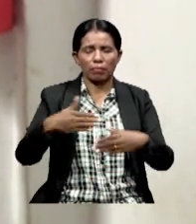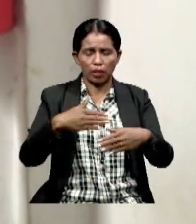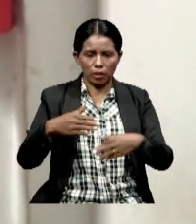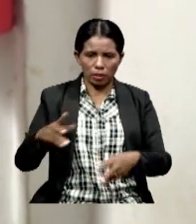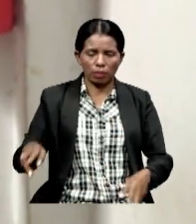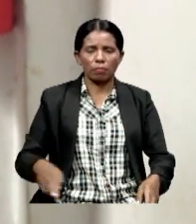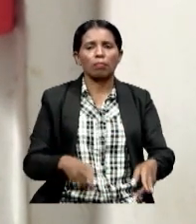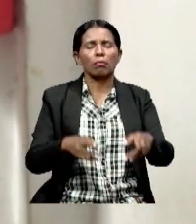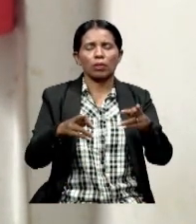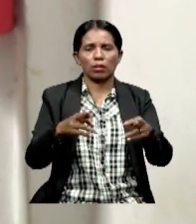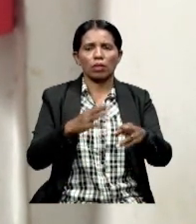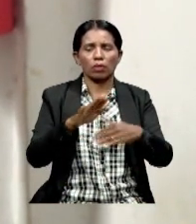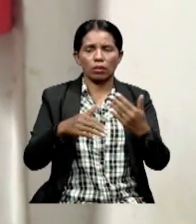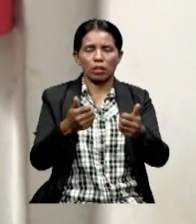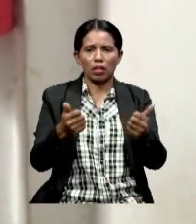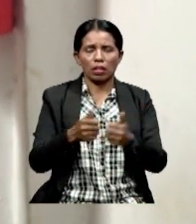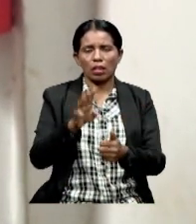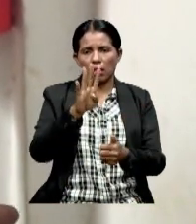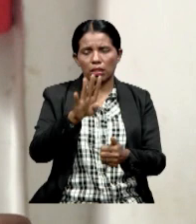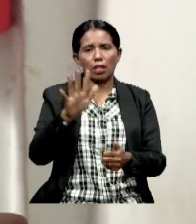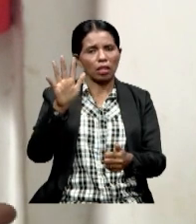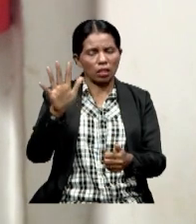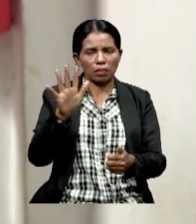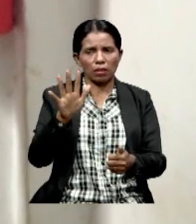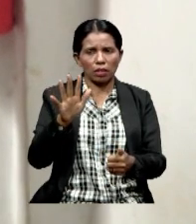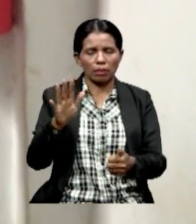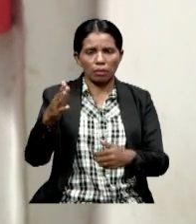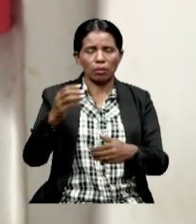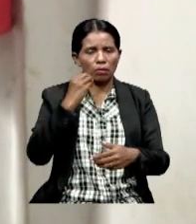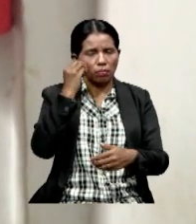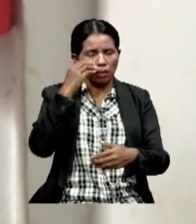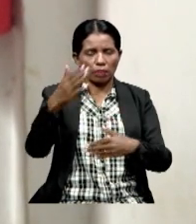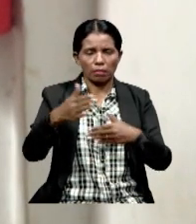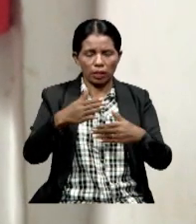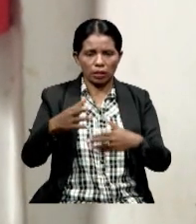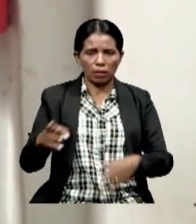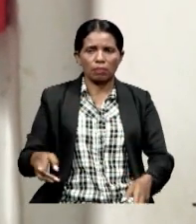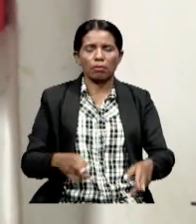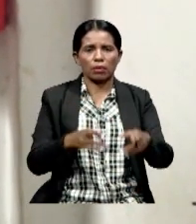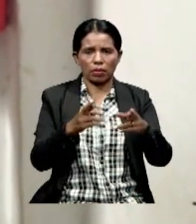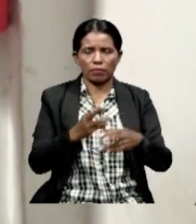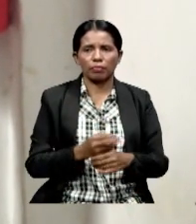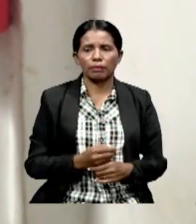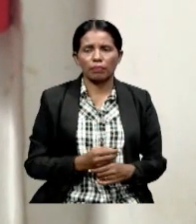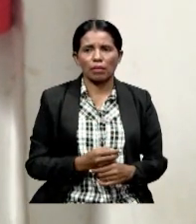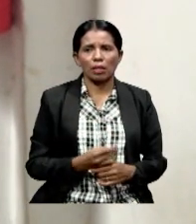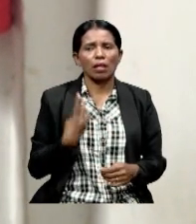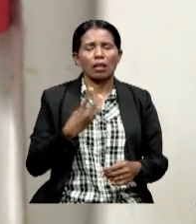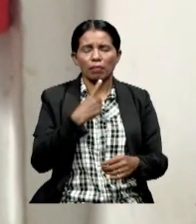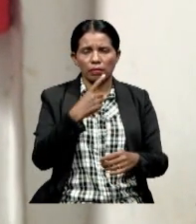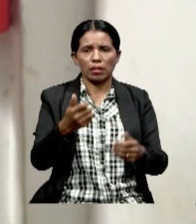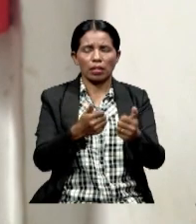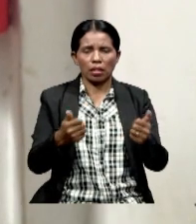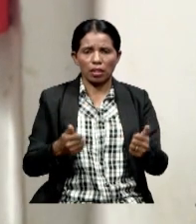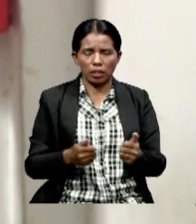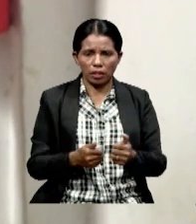aldeia hat kalima, devemos que ia dalanini, né? Ah, motanini, desculpa. A conta de Cataca, aldeia Fomento